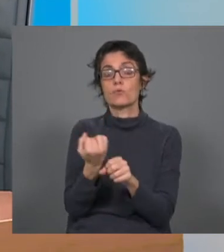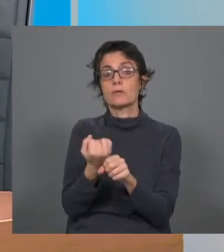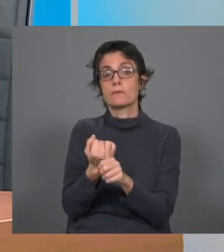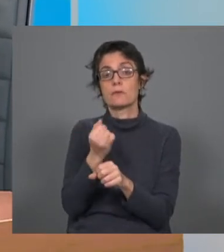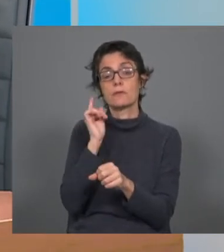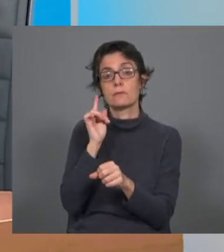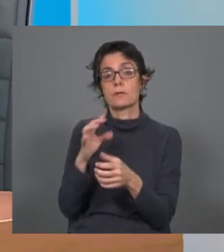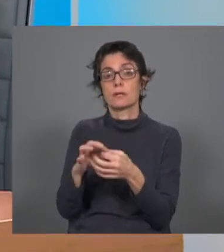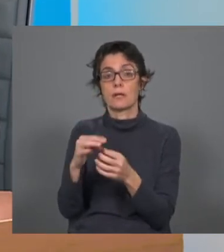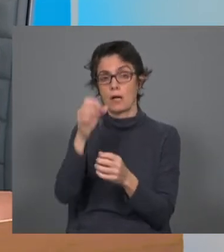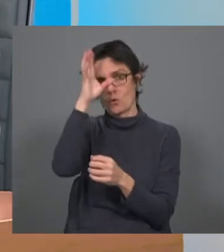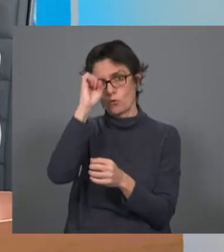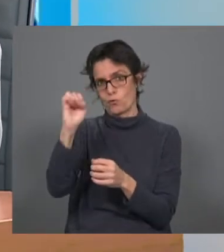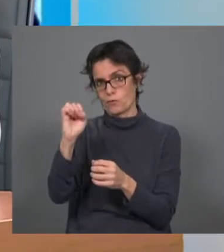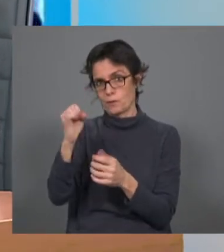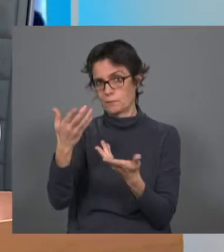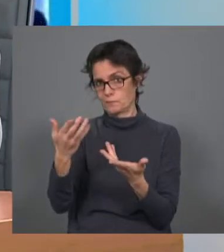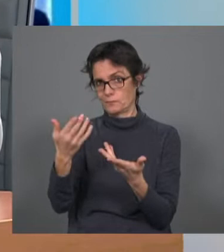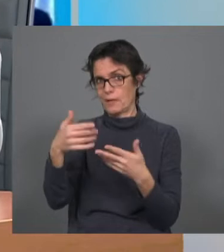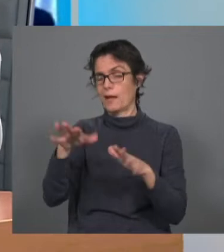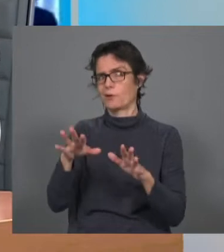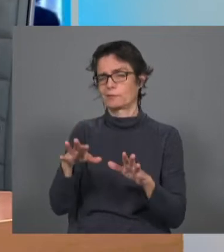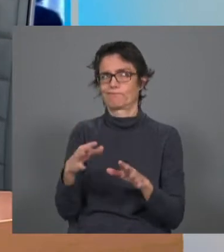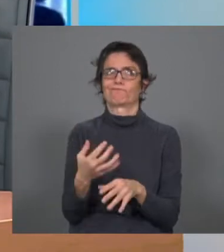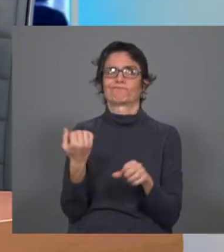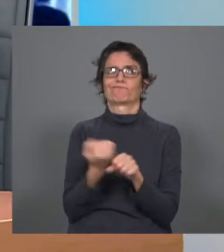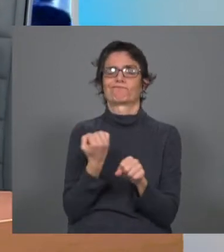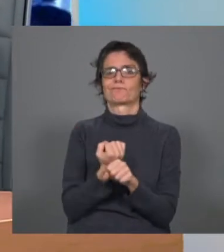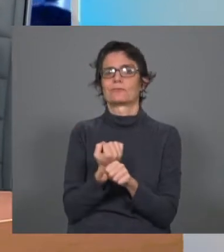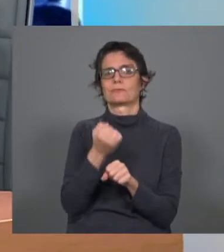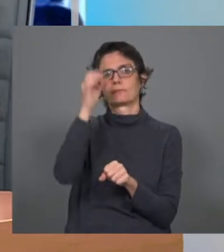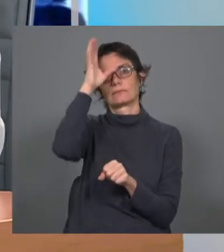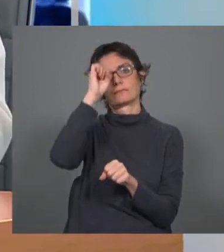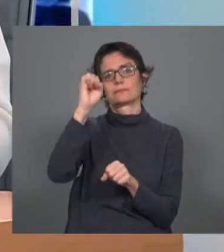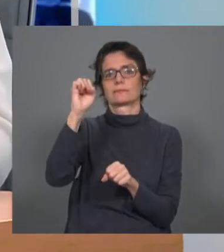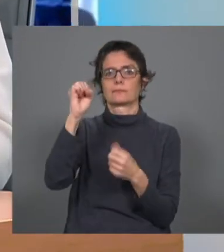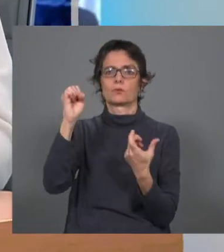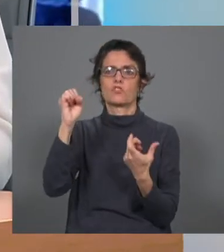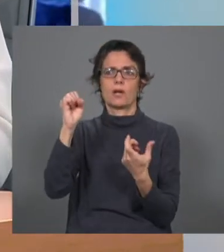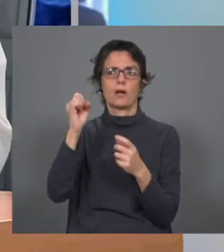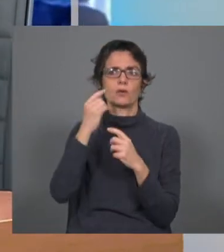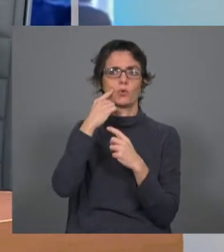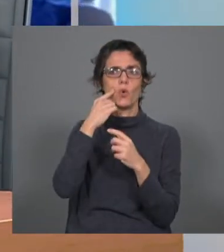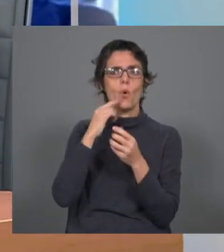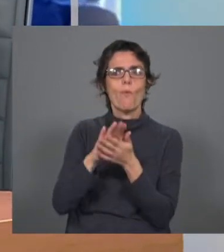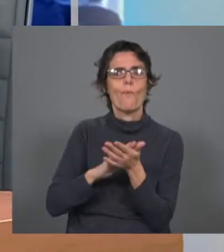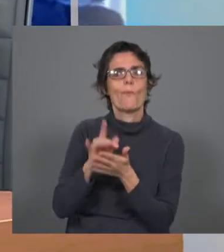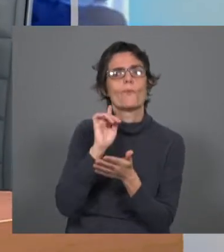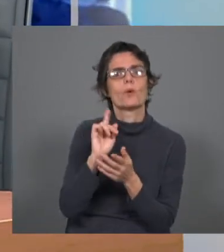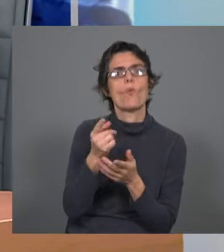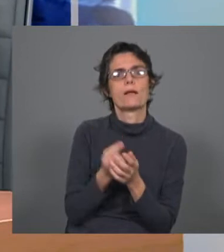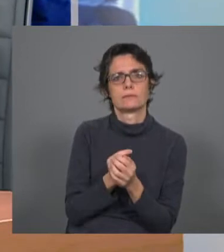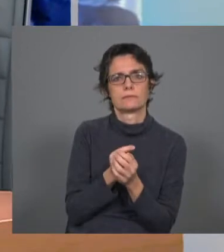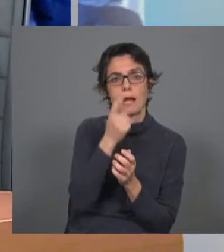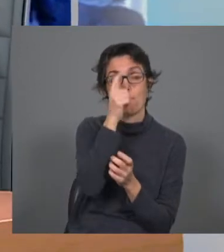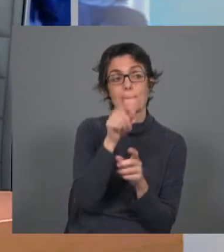também agora tem dado grande discussão sobre quais são esses serviços essenciais, que políticos se inserem nesses serviços essenciais. Claro. Depois